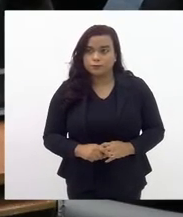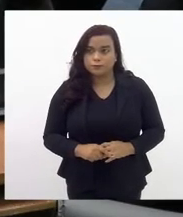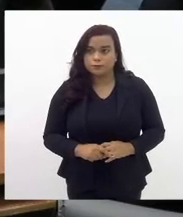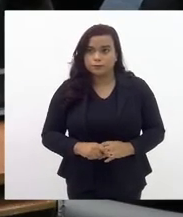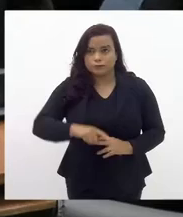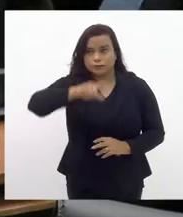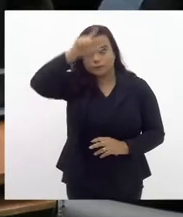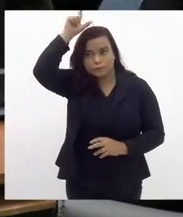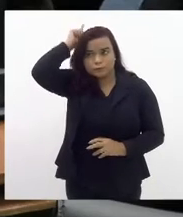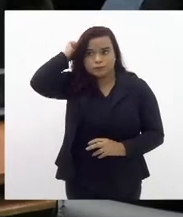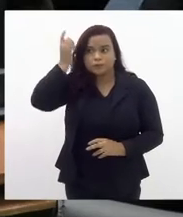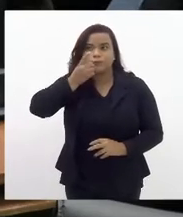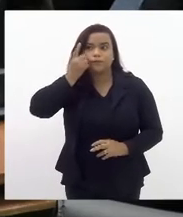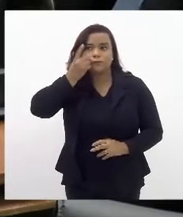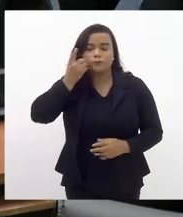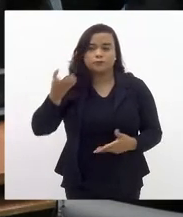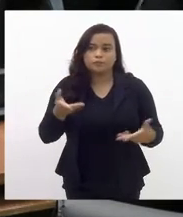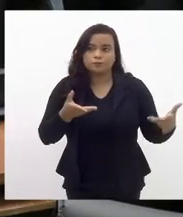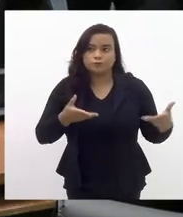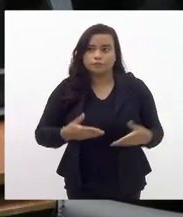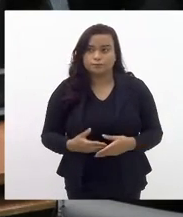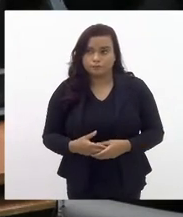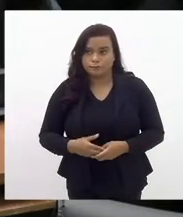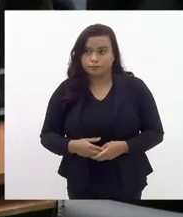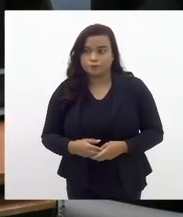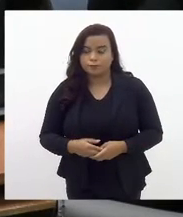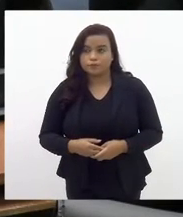Deputado Luiz Paulo.